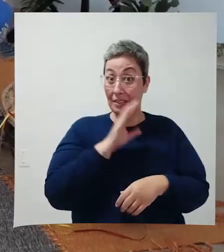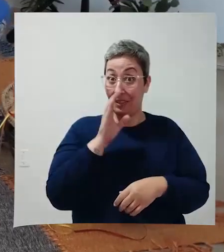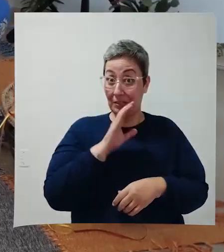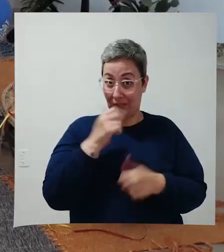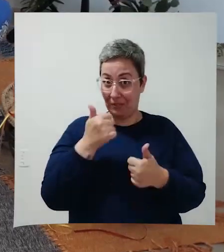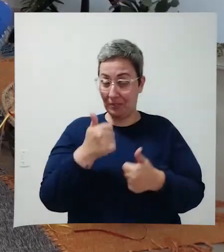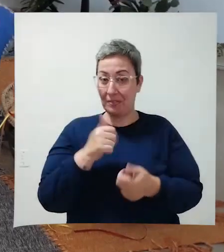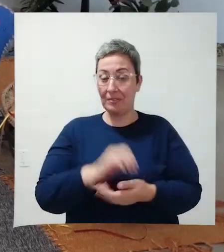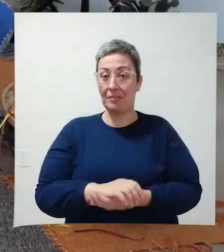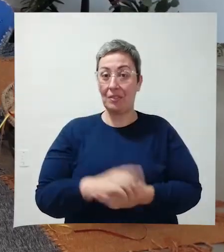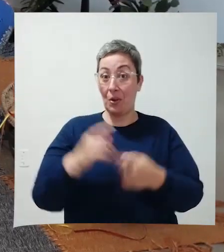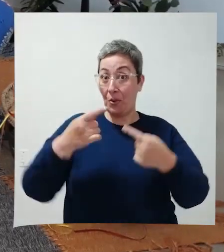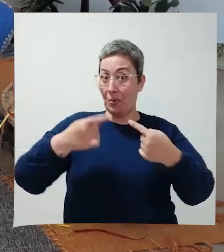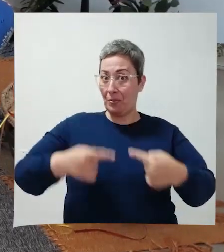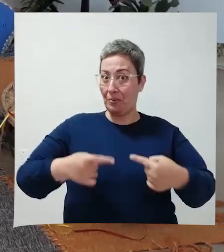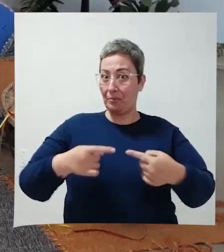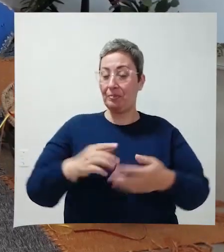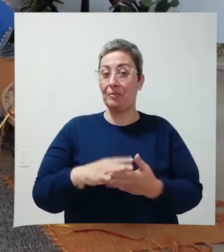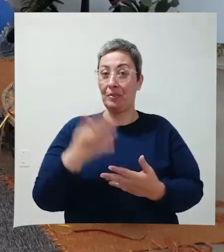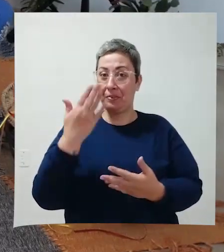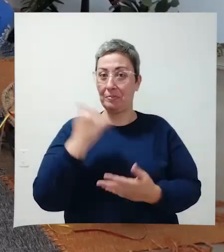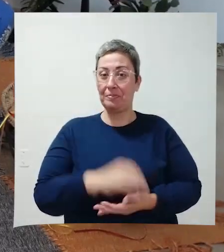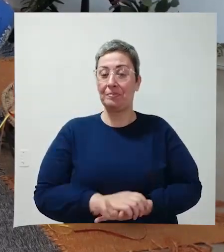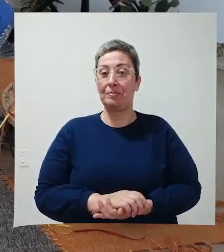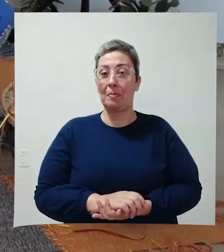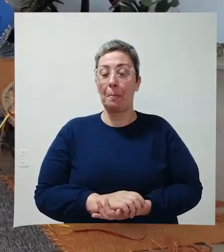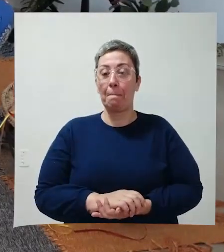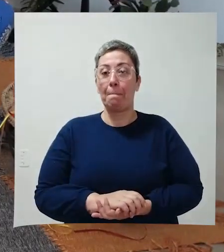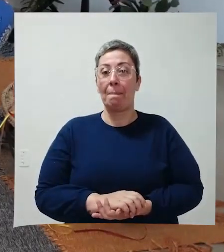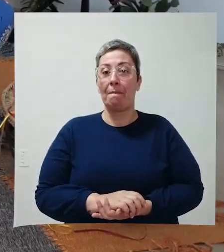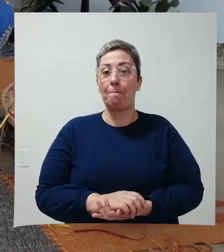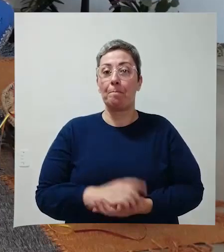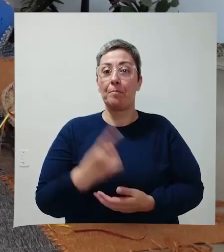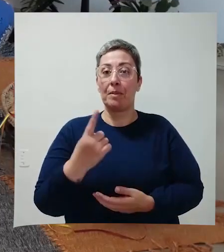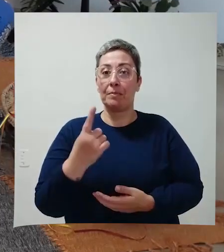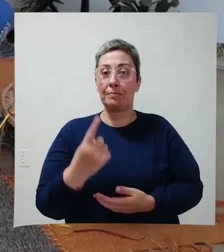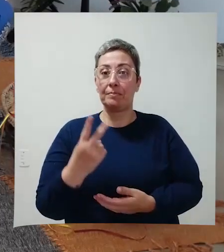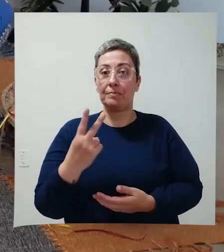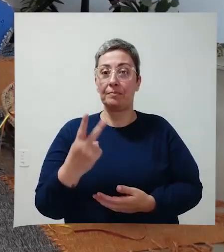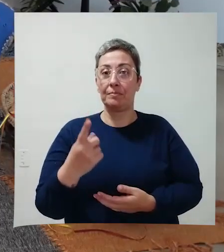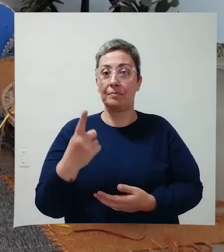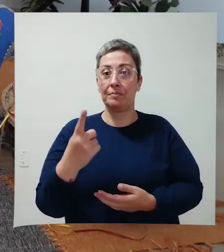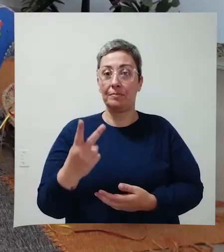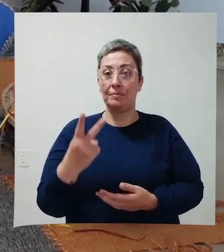aumentando a velocidade, hein? Olha o desafio. Vamos lá? Vamos. 1,